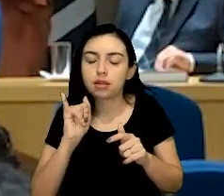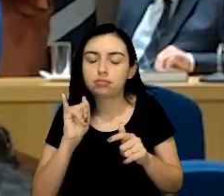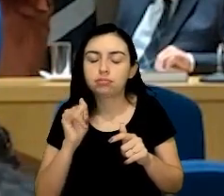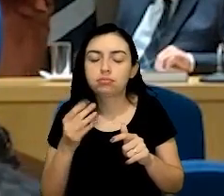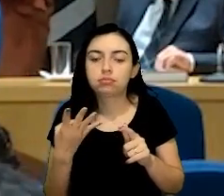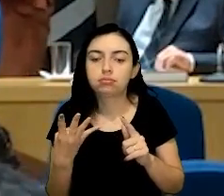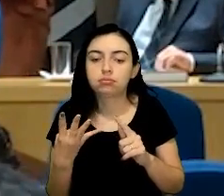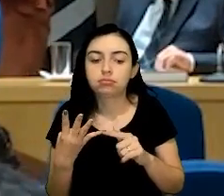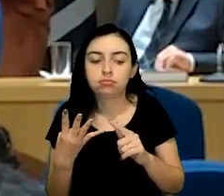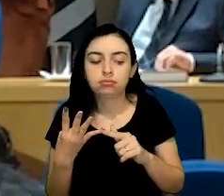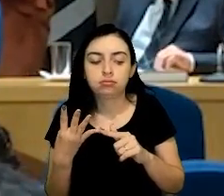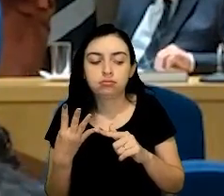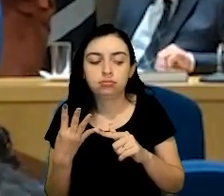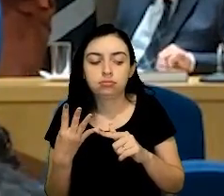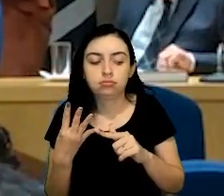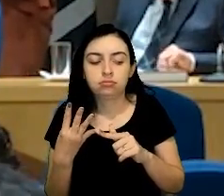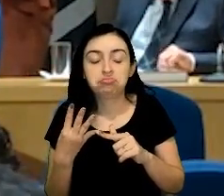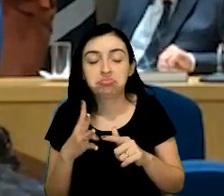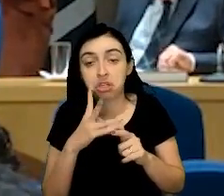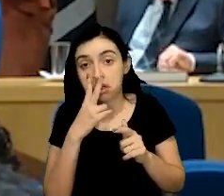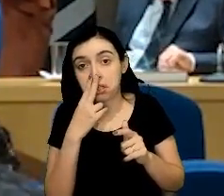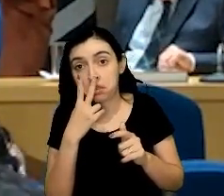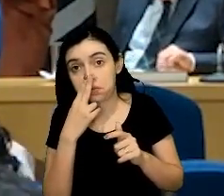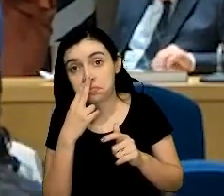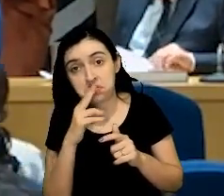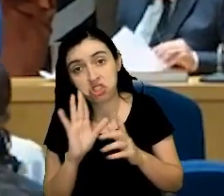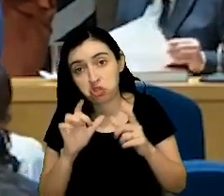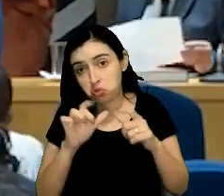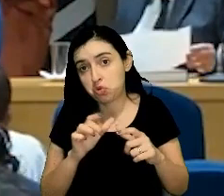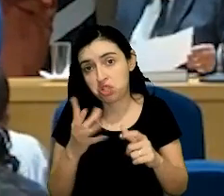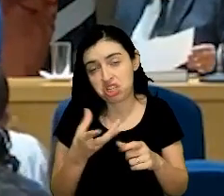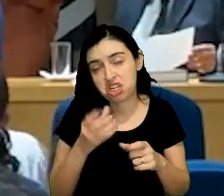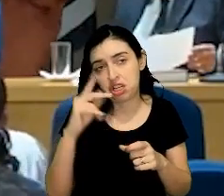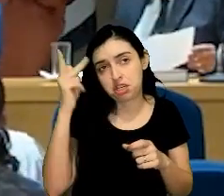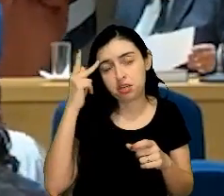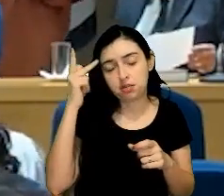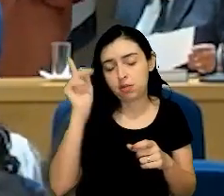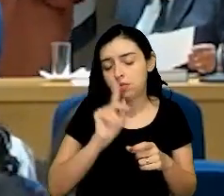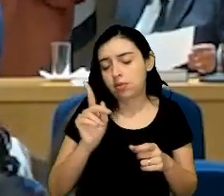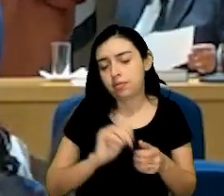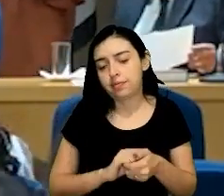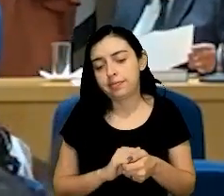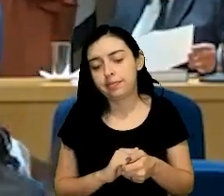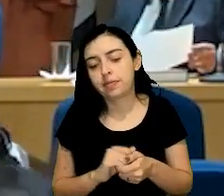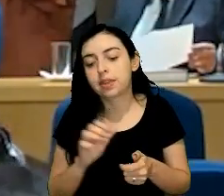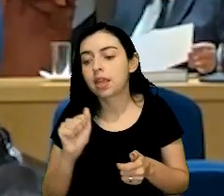Né? A gente sempre vai achar que os colombianos estão todos aqui em São Paulo. Haitianos.